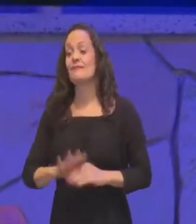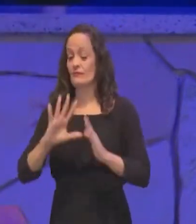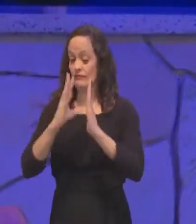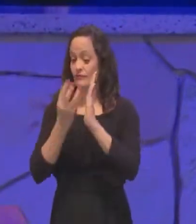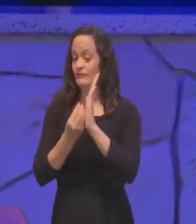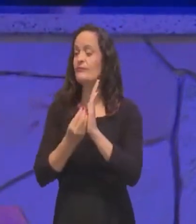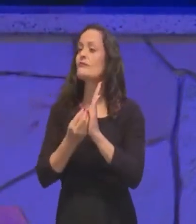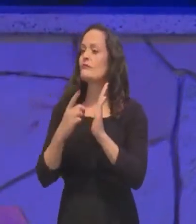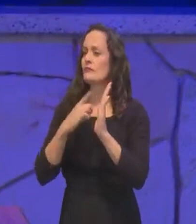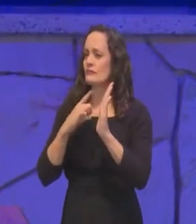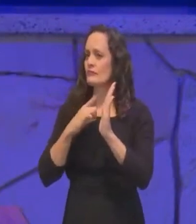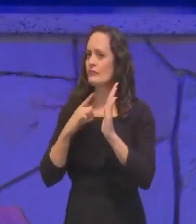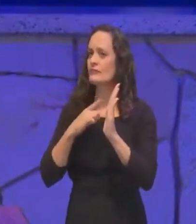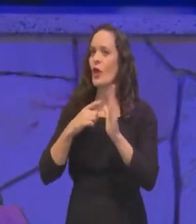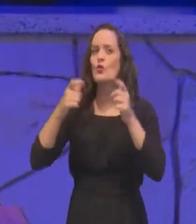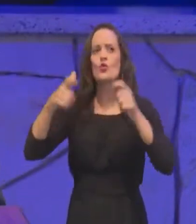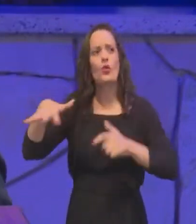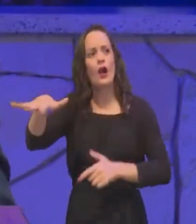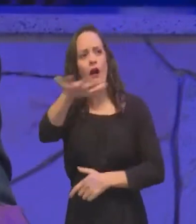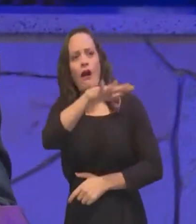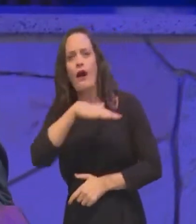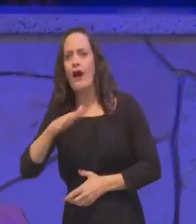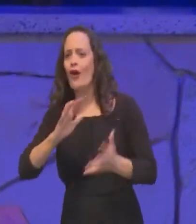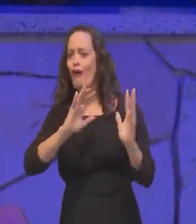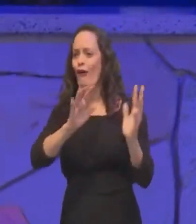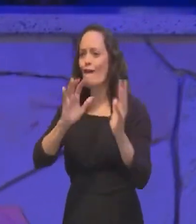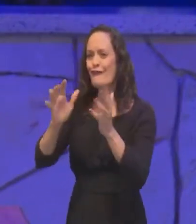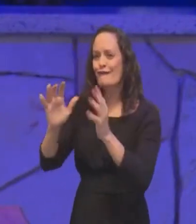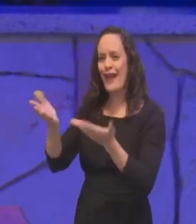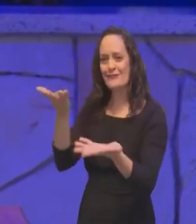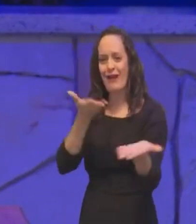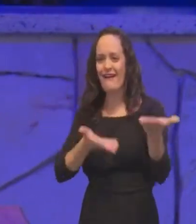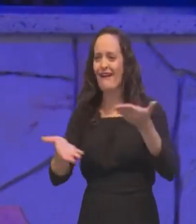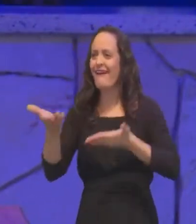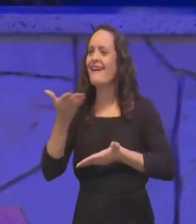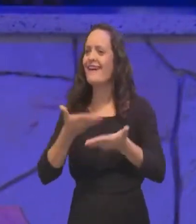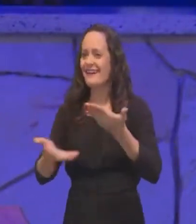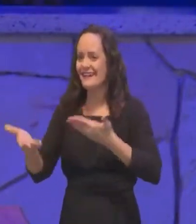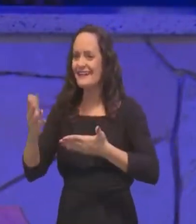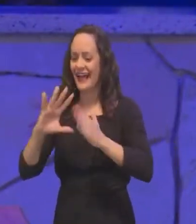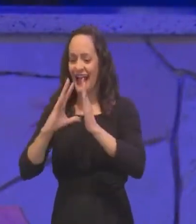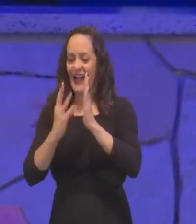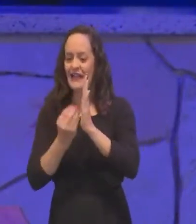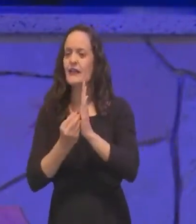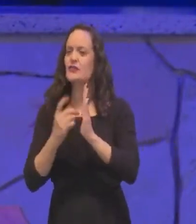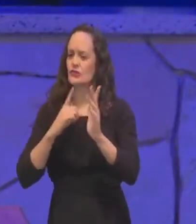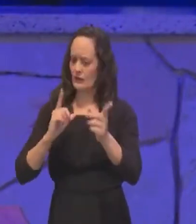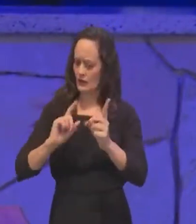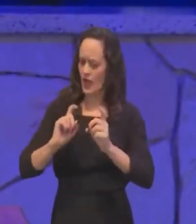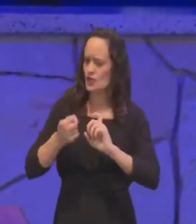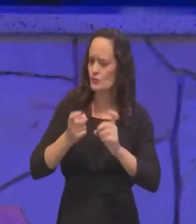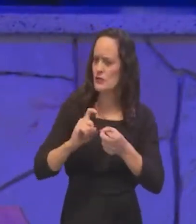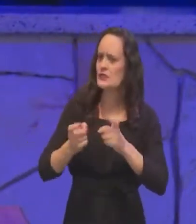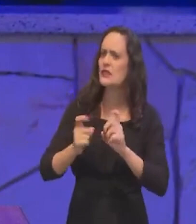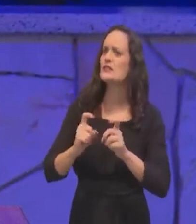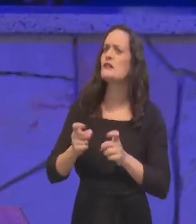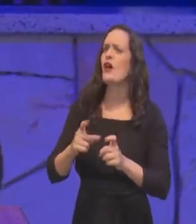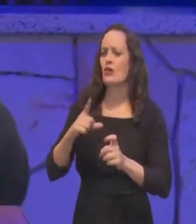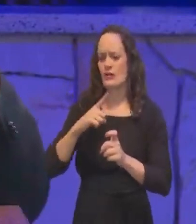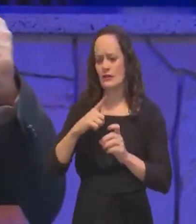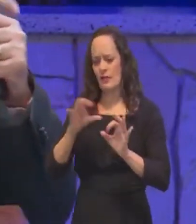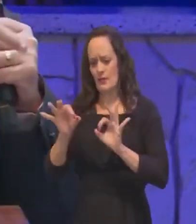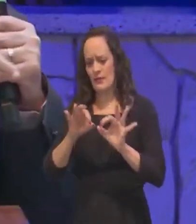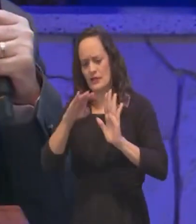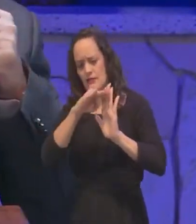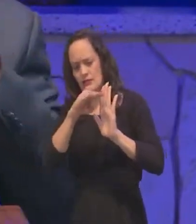seu espaço público, tem o seu espaço de convivência. A igreja trata da administração, a igreja trata da liturgia, a igreja